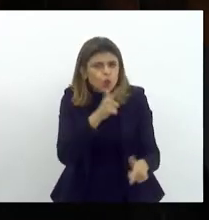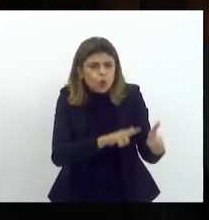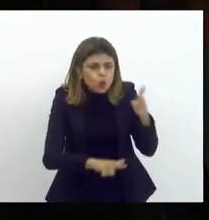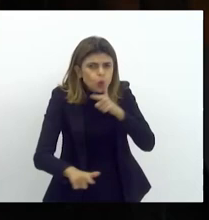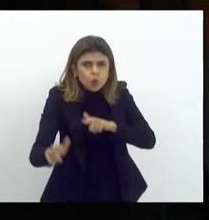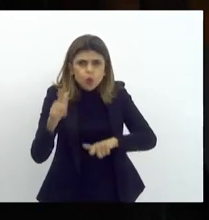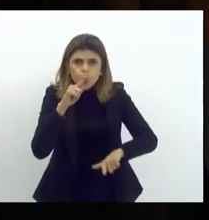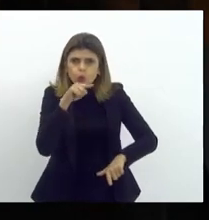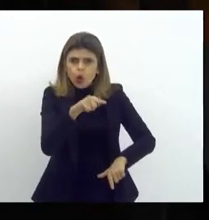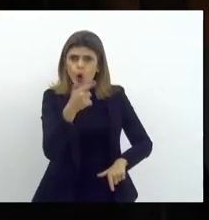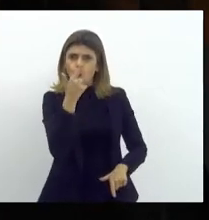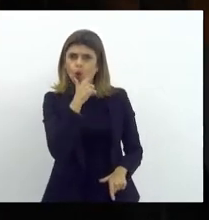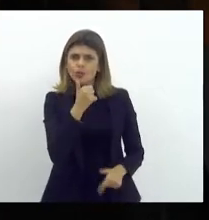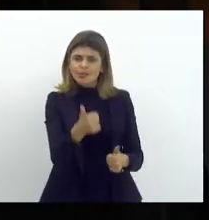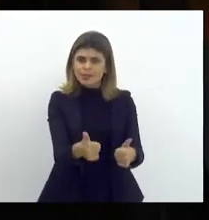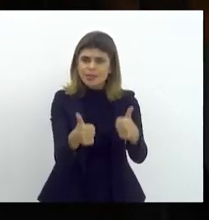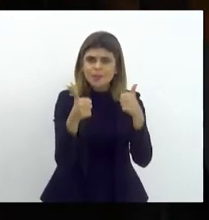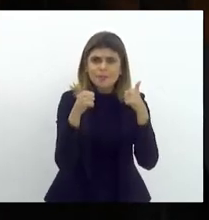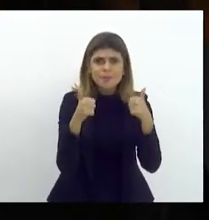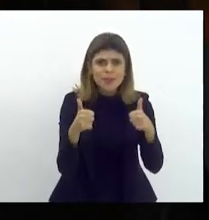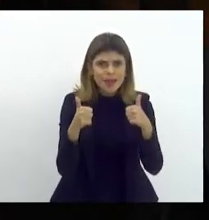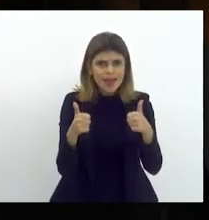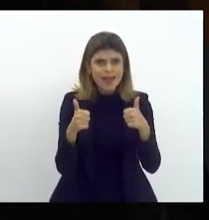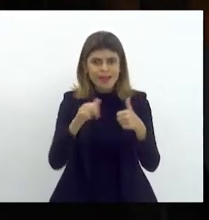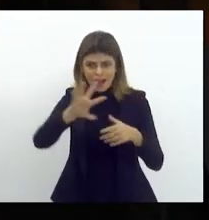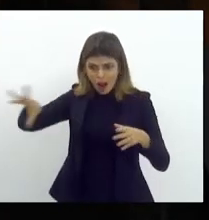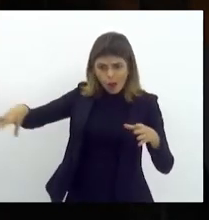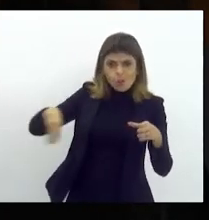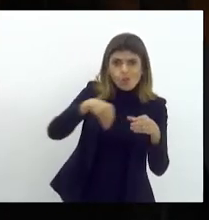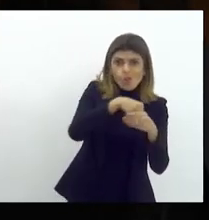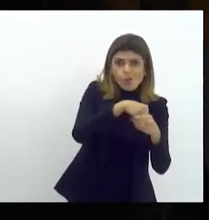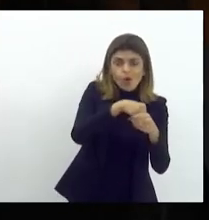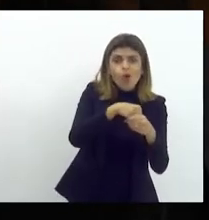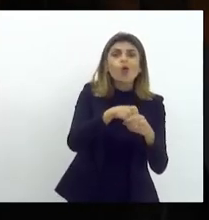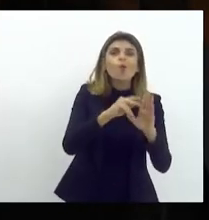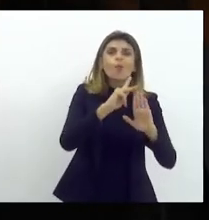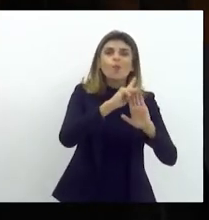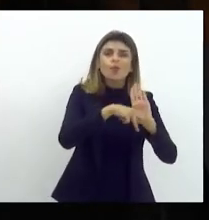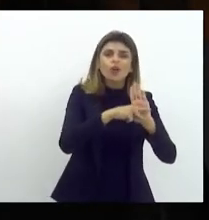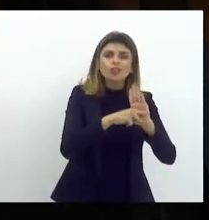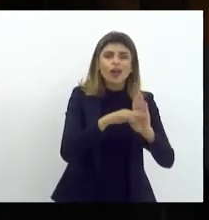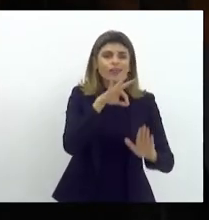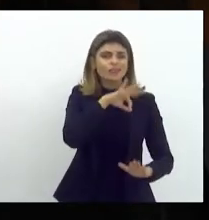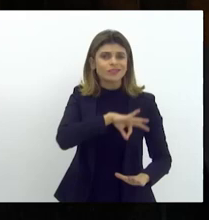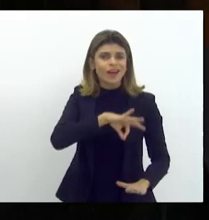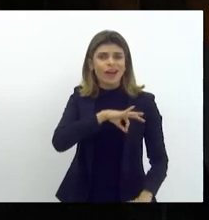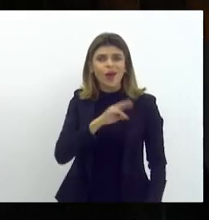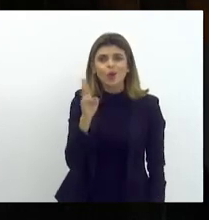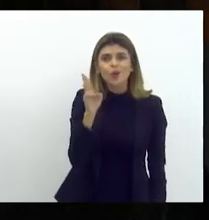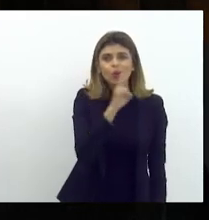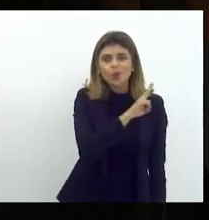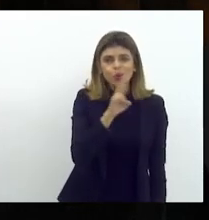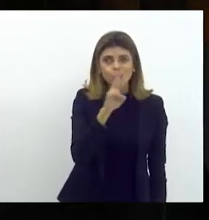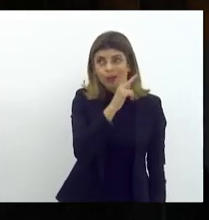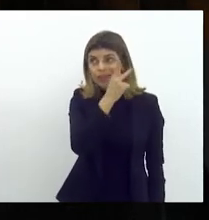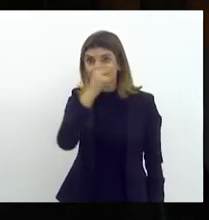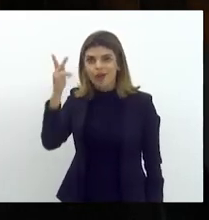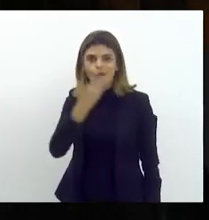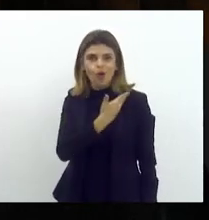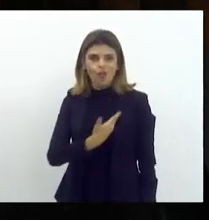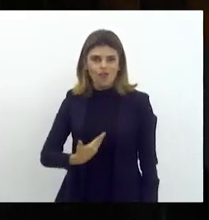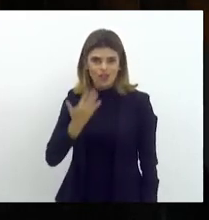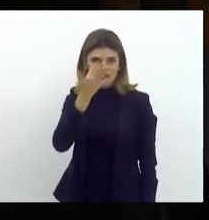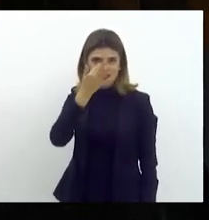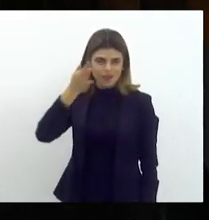será locadas no programa Federal de auxílio emergencial para